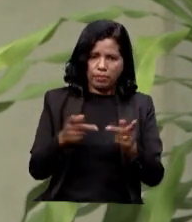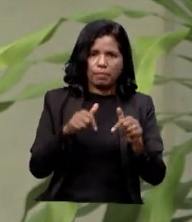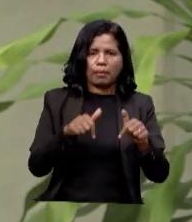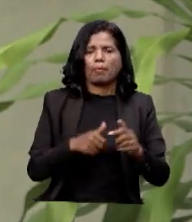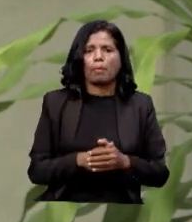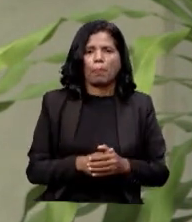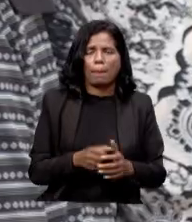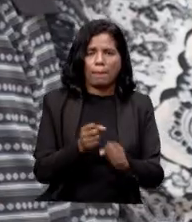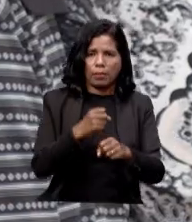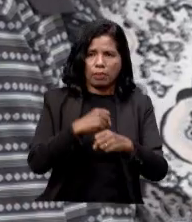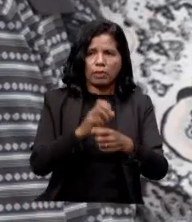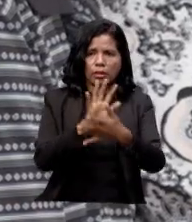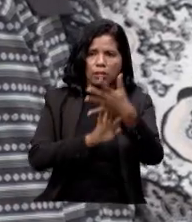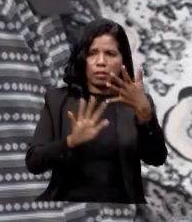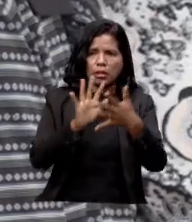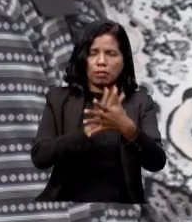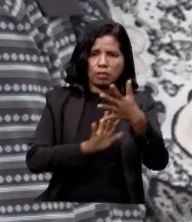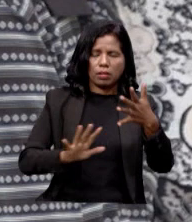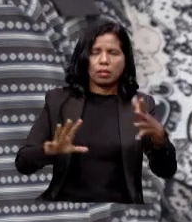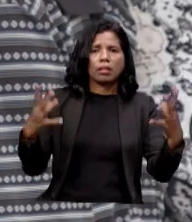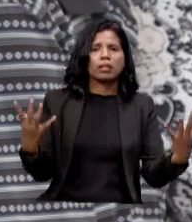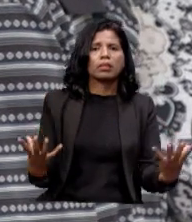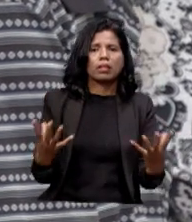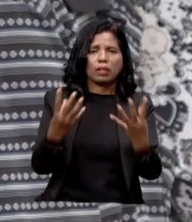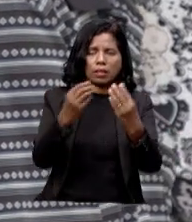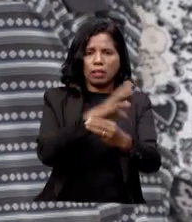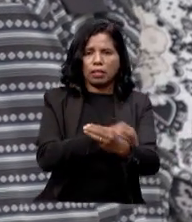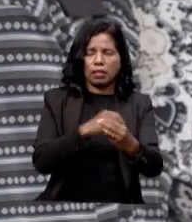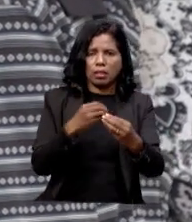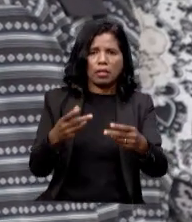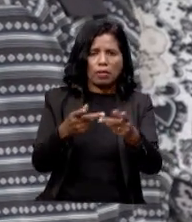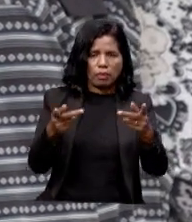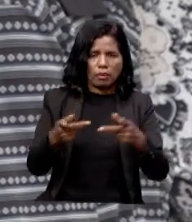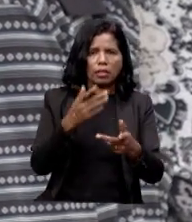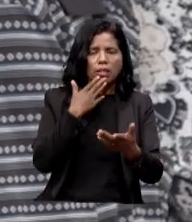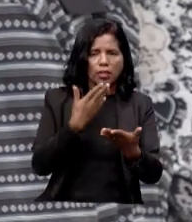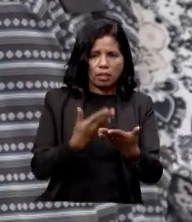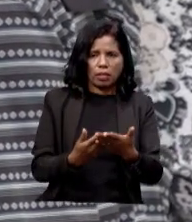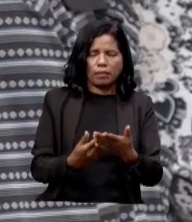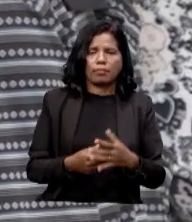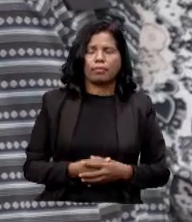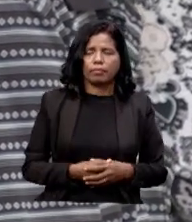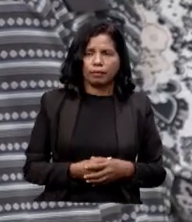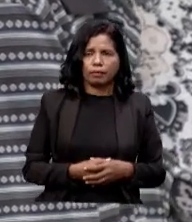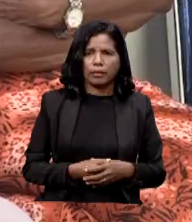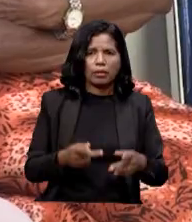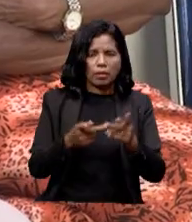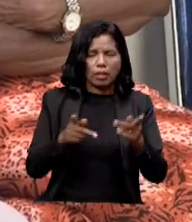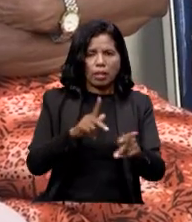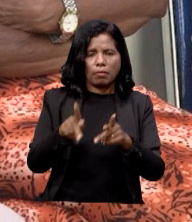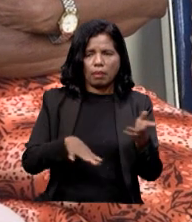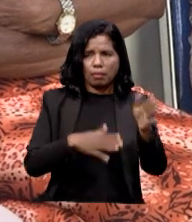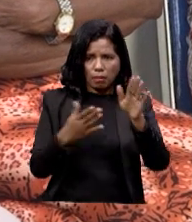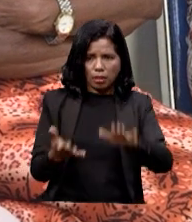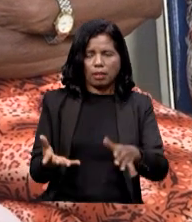Vou dejar o lançamento do Jardim Memória Viva, é fato sagrado ainda né? Mártires, mártires barak,